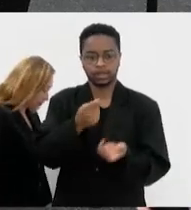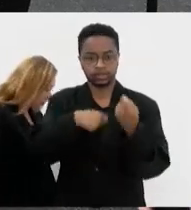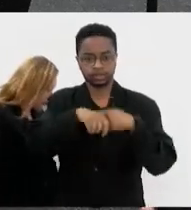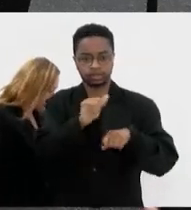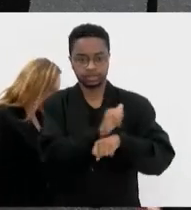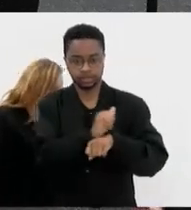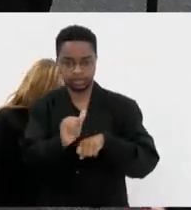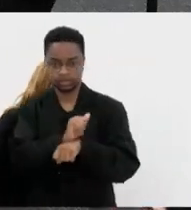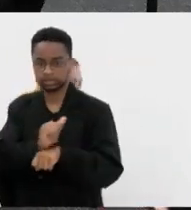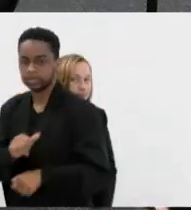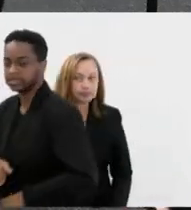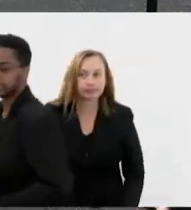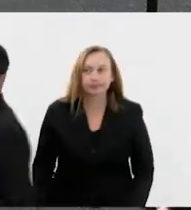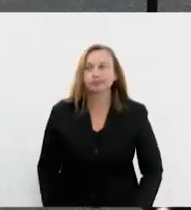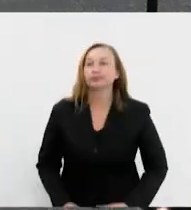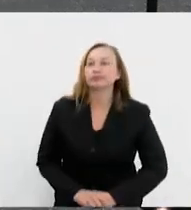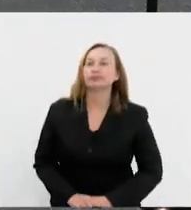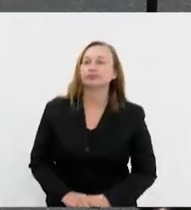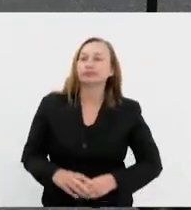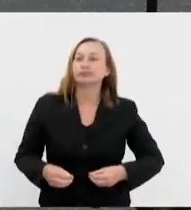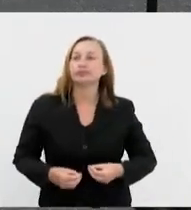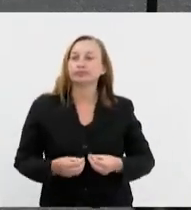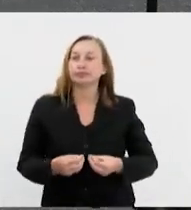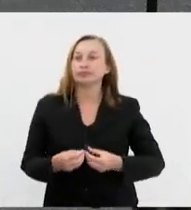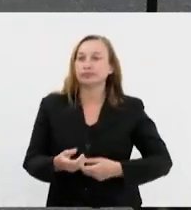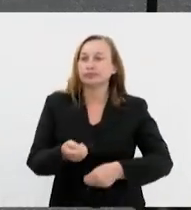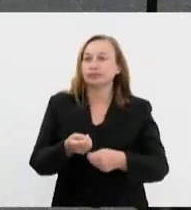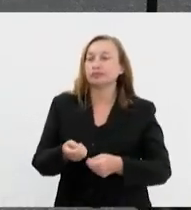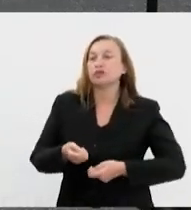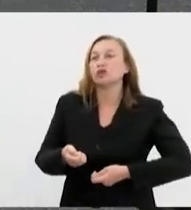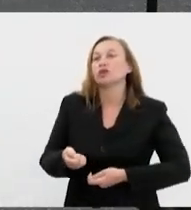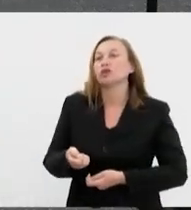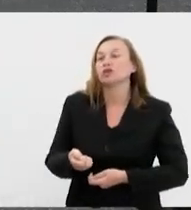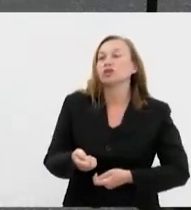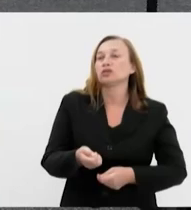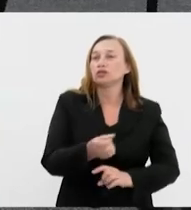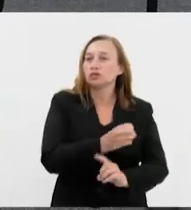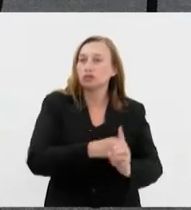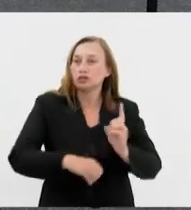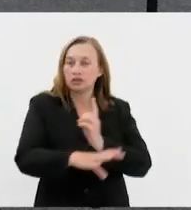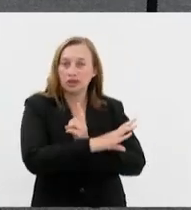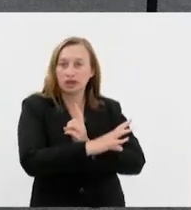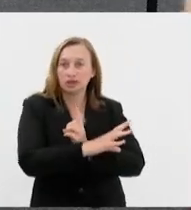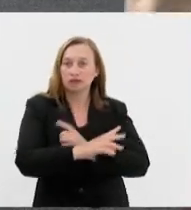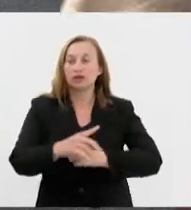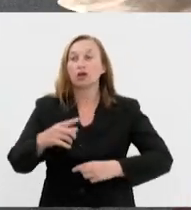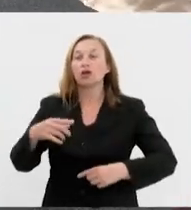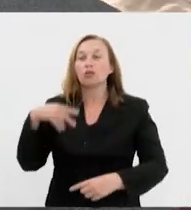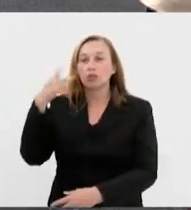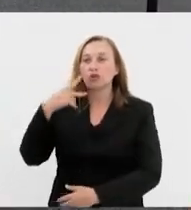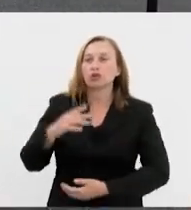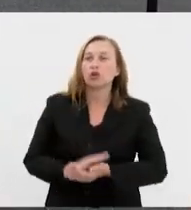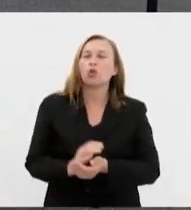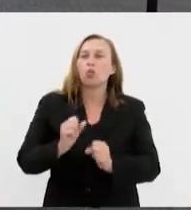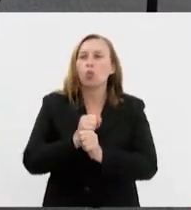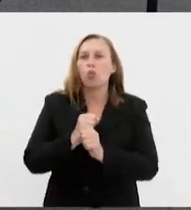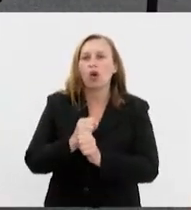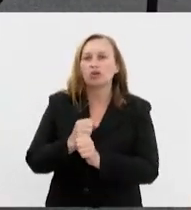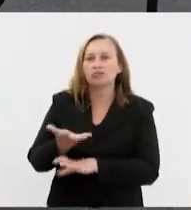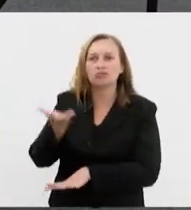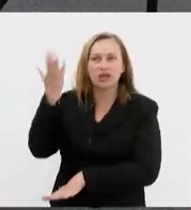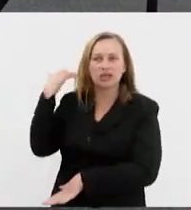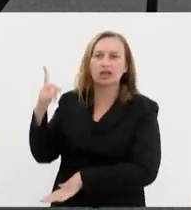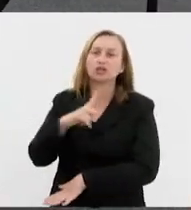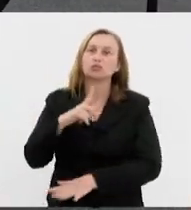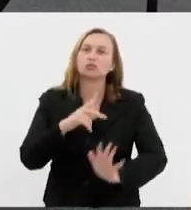em conta aqueles que trazem benefícios sociais, que fortalecem as políticas sociais. Desde o ano passado, eu tenho um projeto de lei tramitando